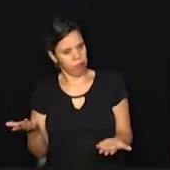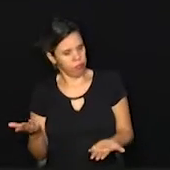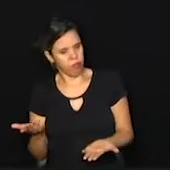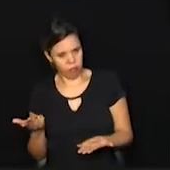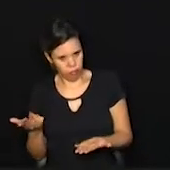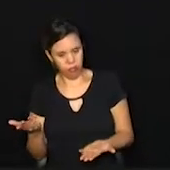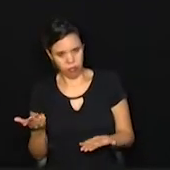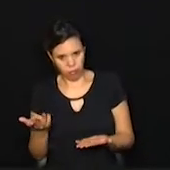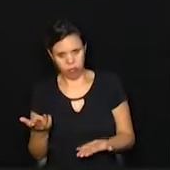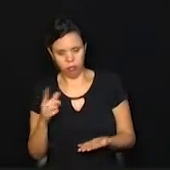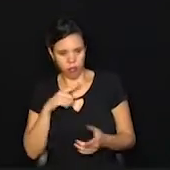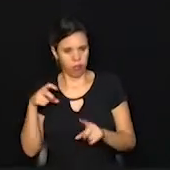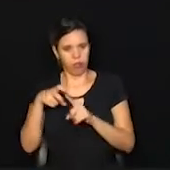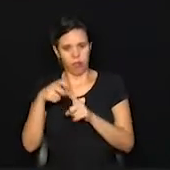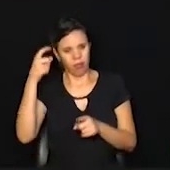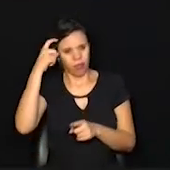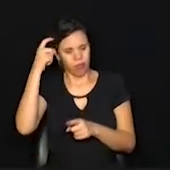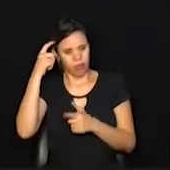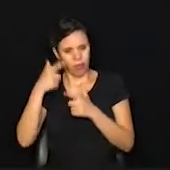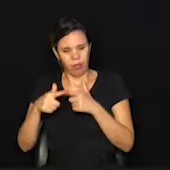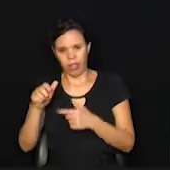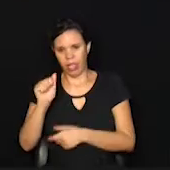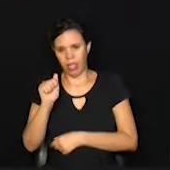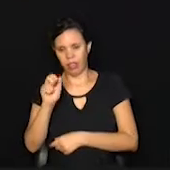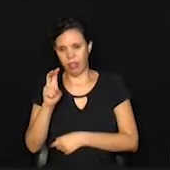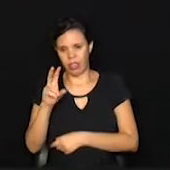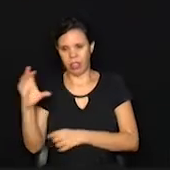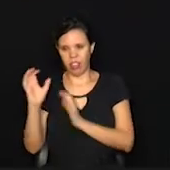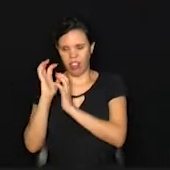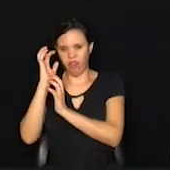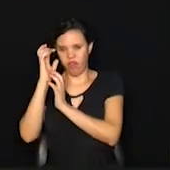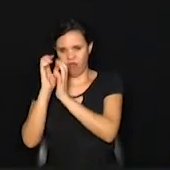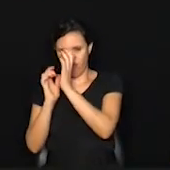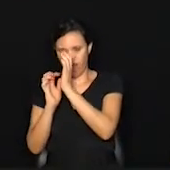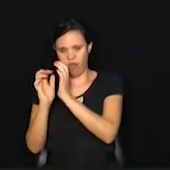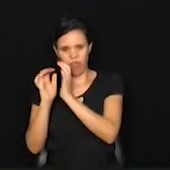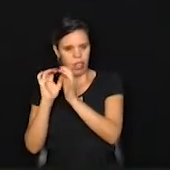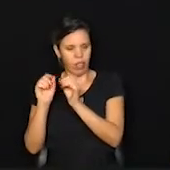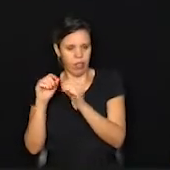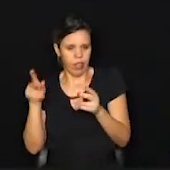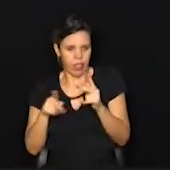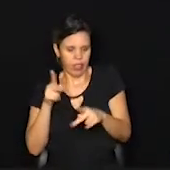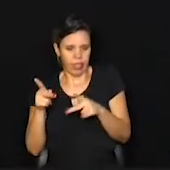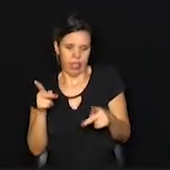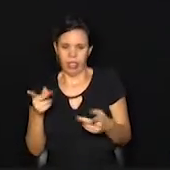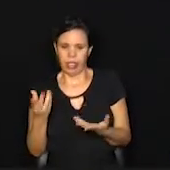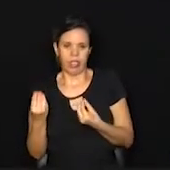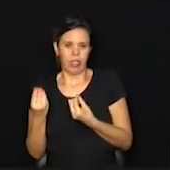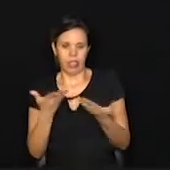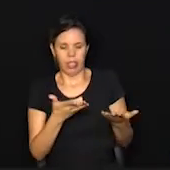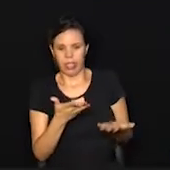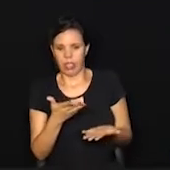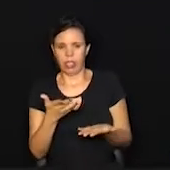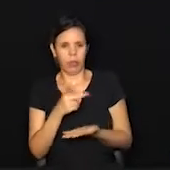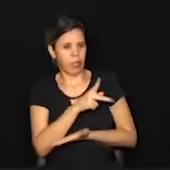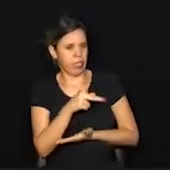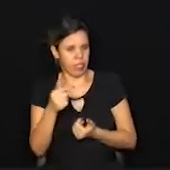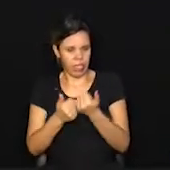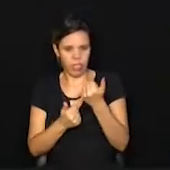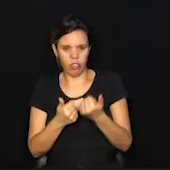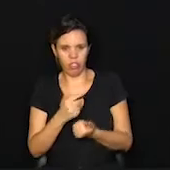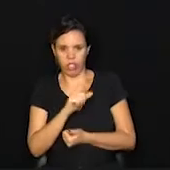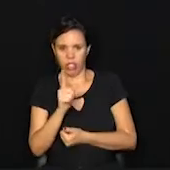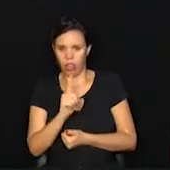e Silva tem um acidente vascular cerebral AVC e o que que os caras fazem dão a posse ao vice-presidente coisa nenhuma